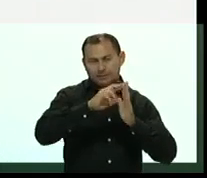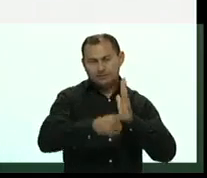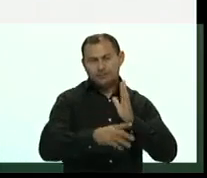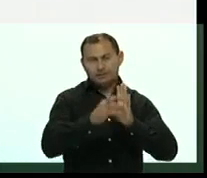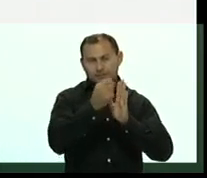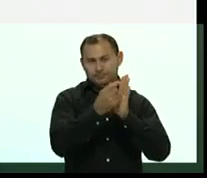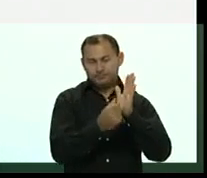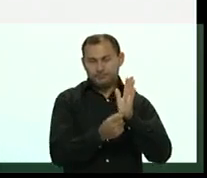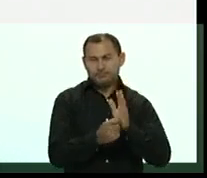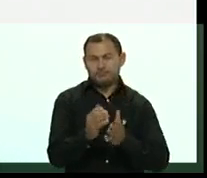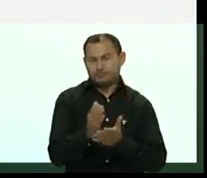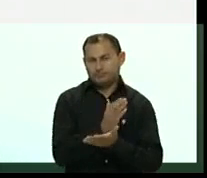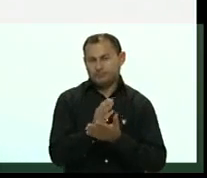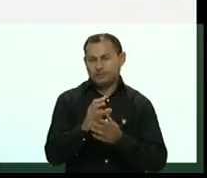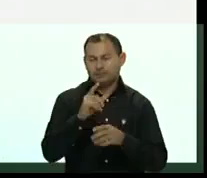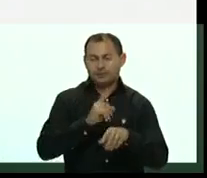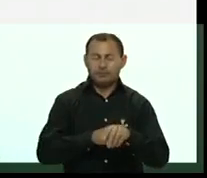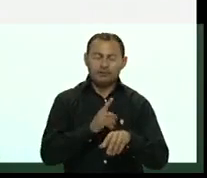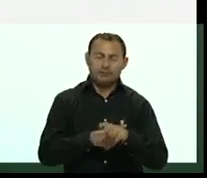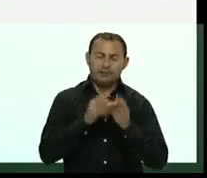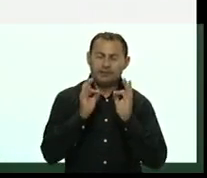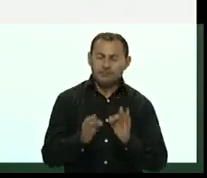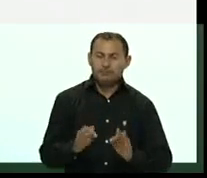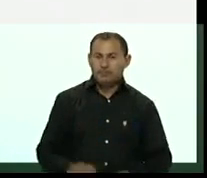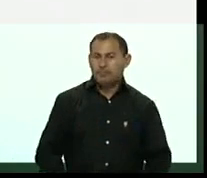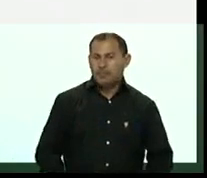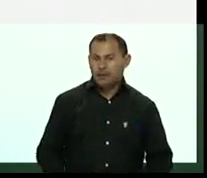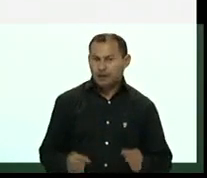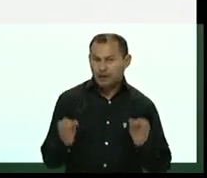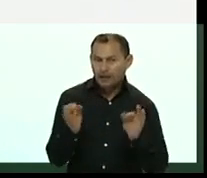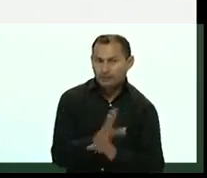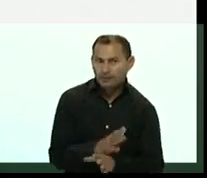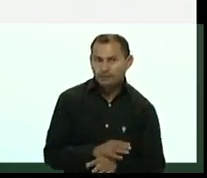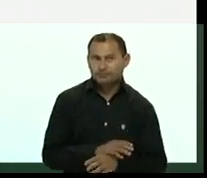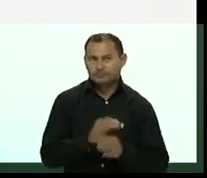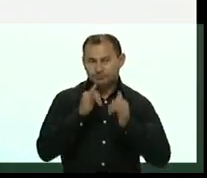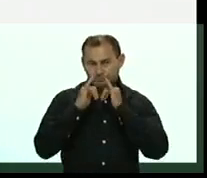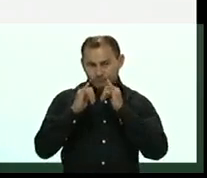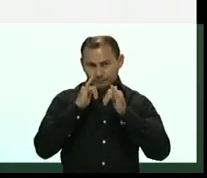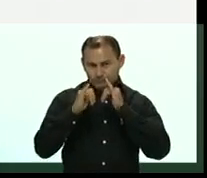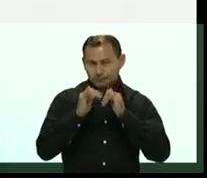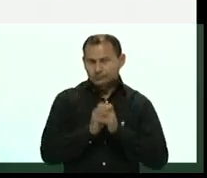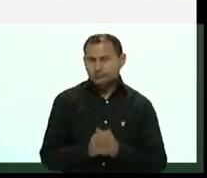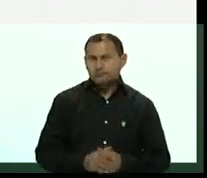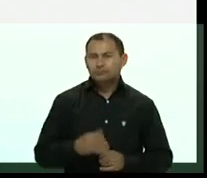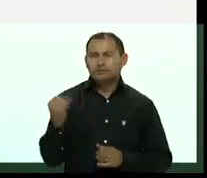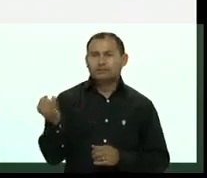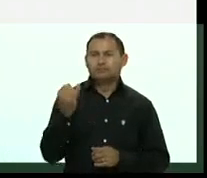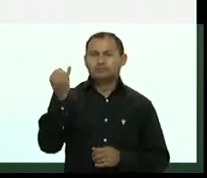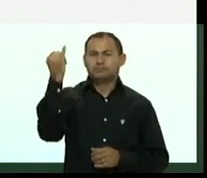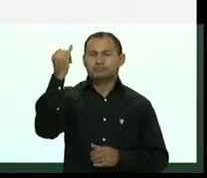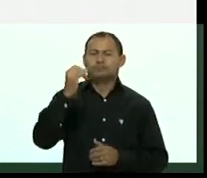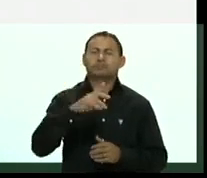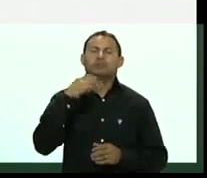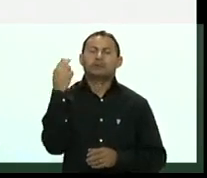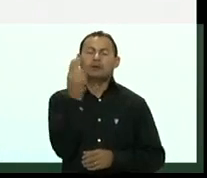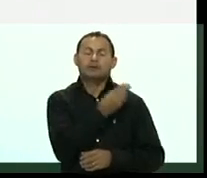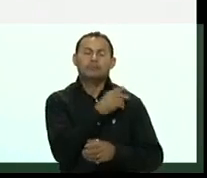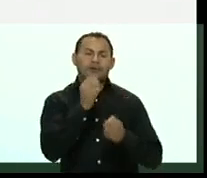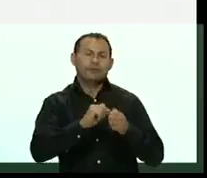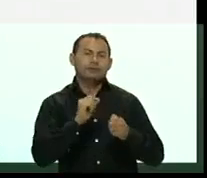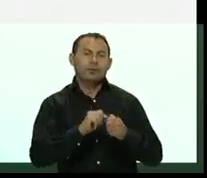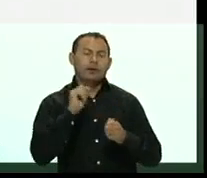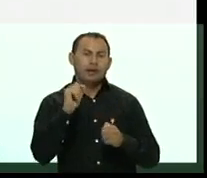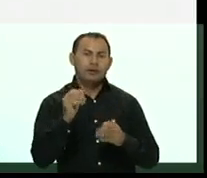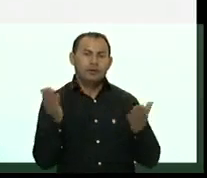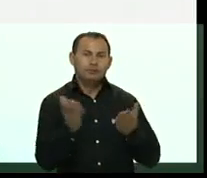de variação naquele determinado instante, tá? Feito isso, tirando essas informações que são importantíssimas, nós temos que fazer o